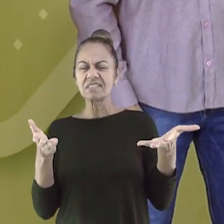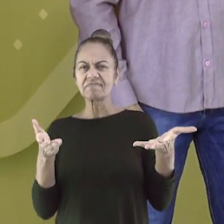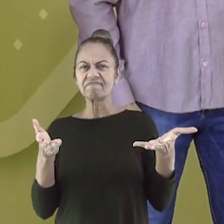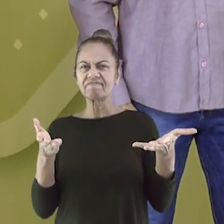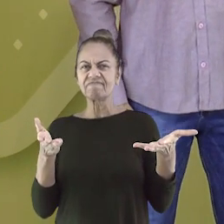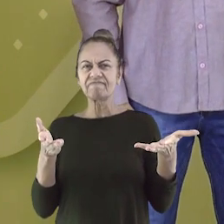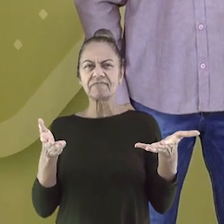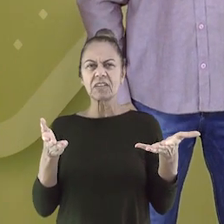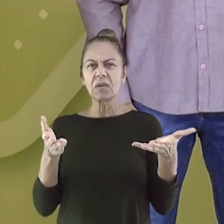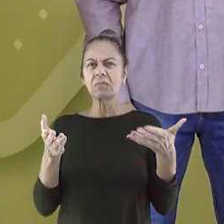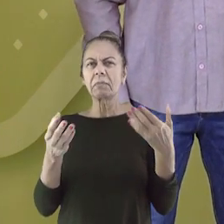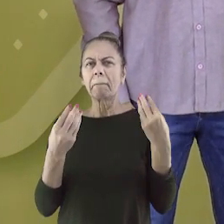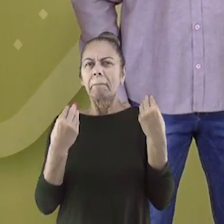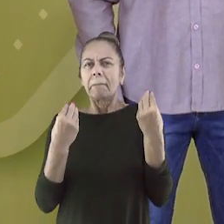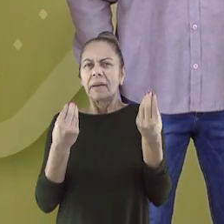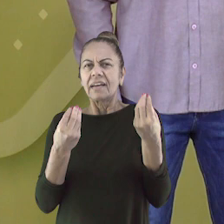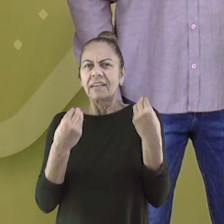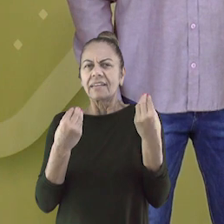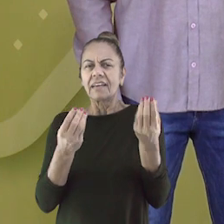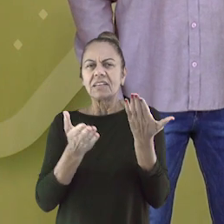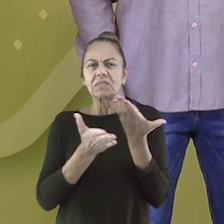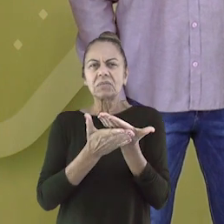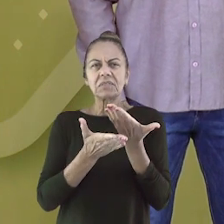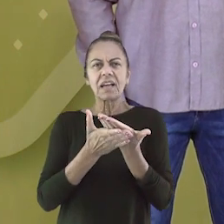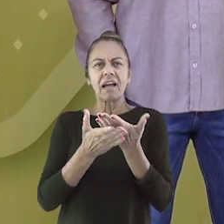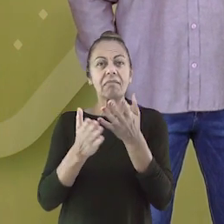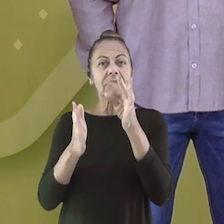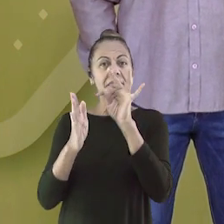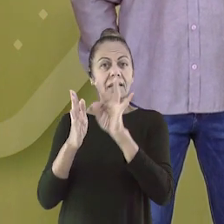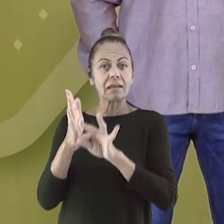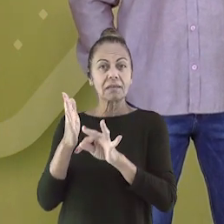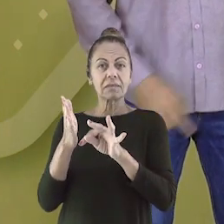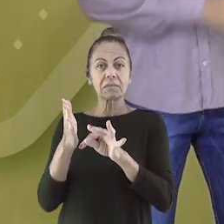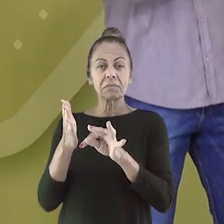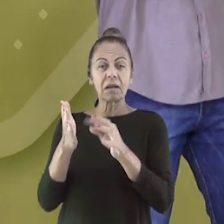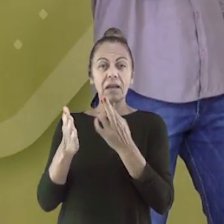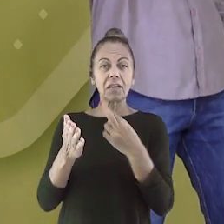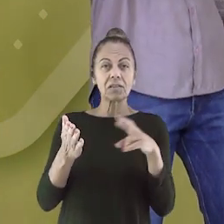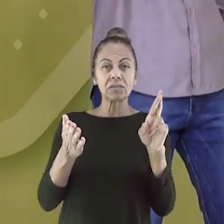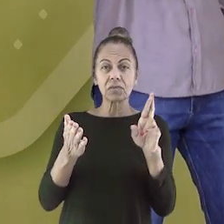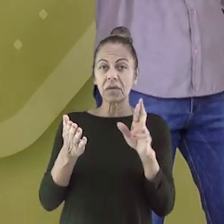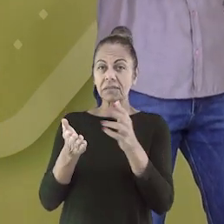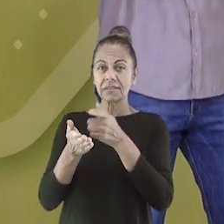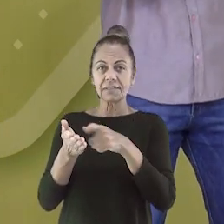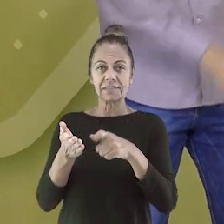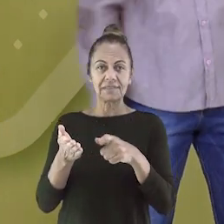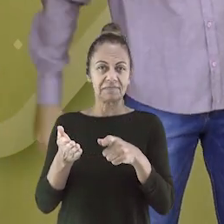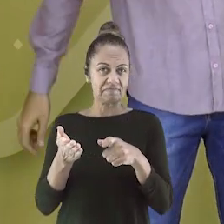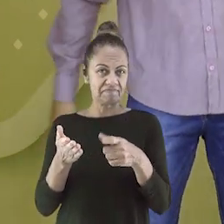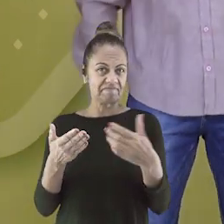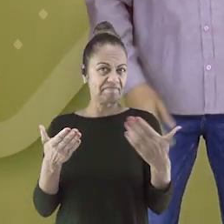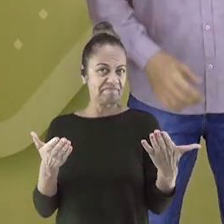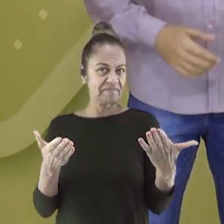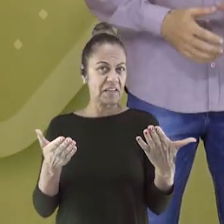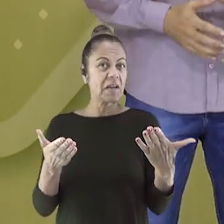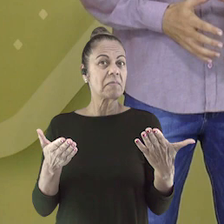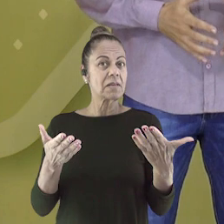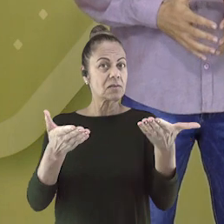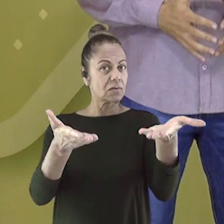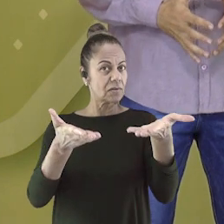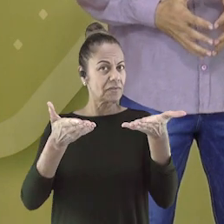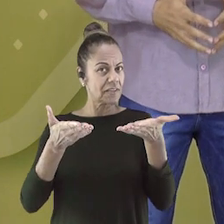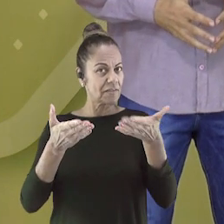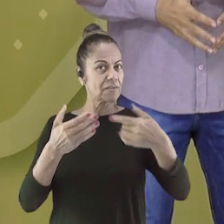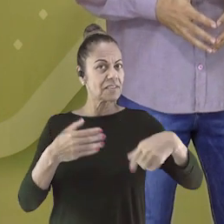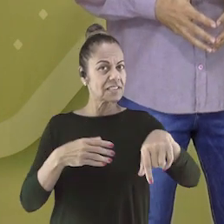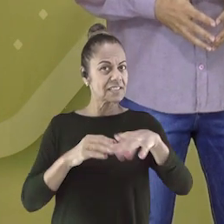a razão de estudar a respeito de textos religiosos escritos. Vou convidar você a permanecer